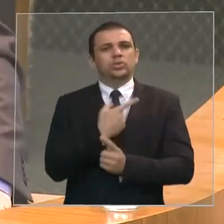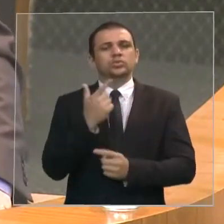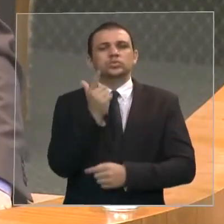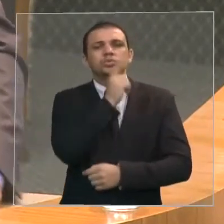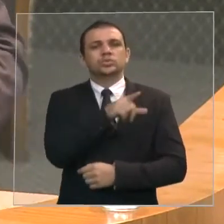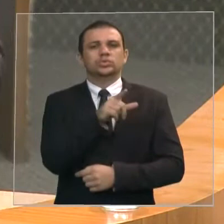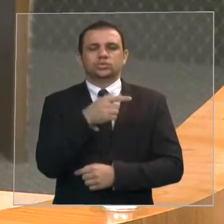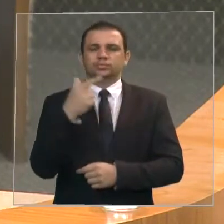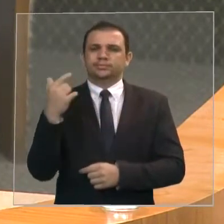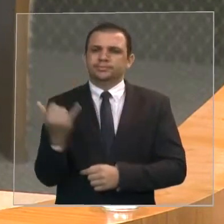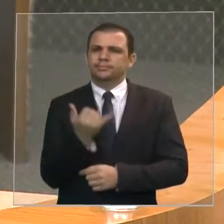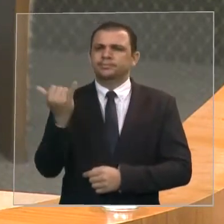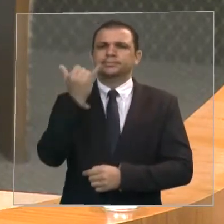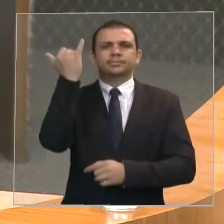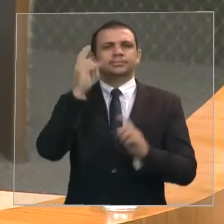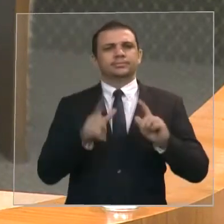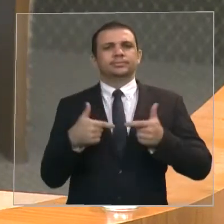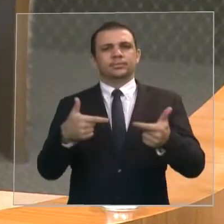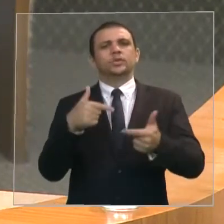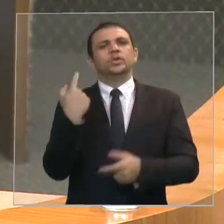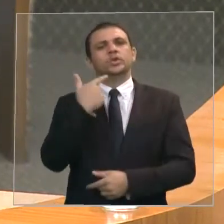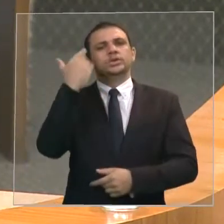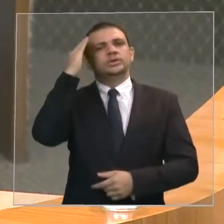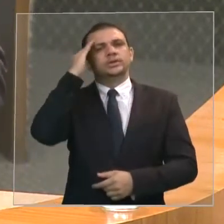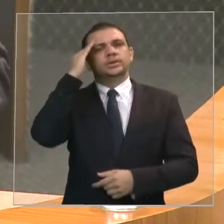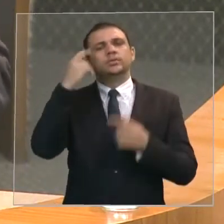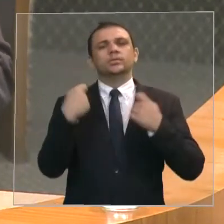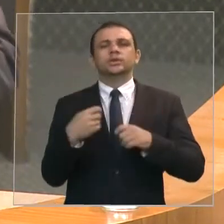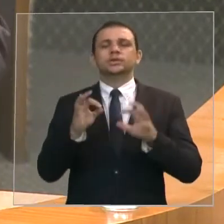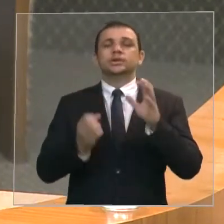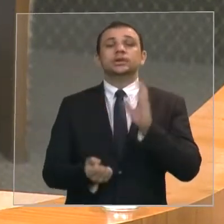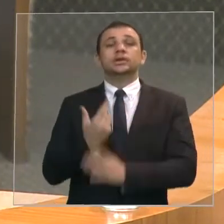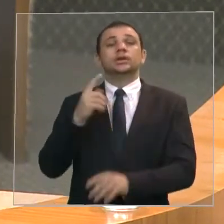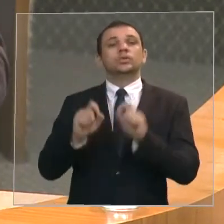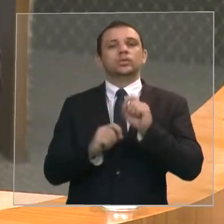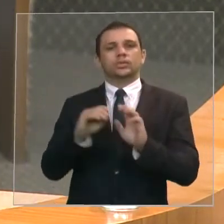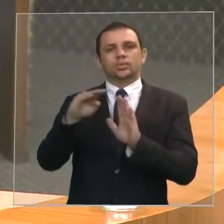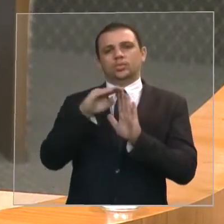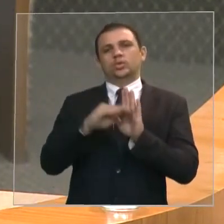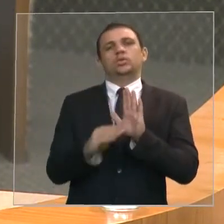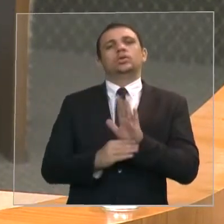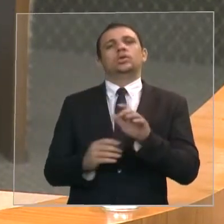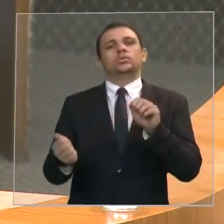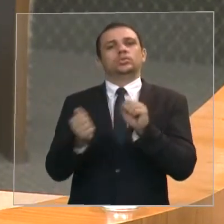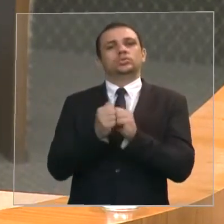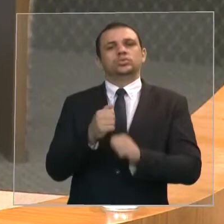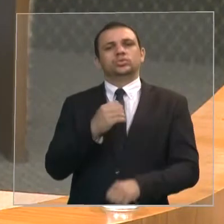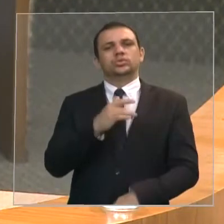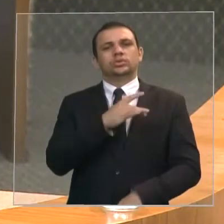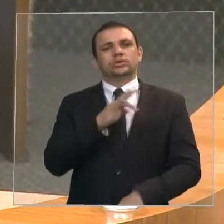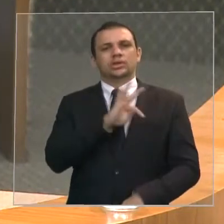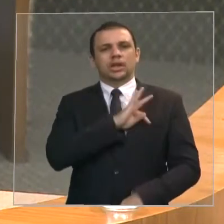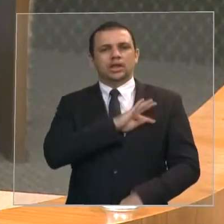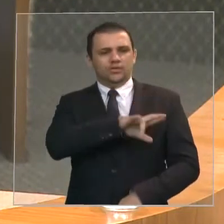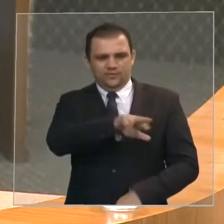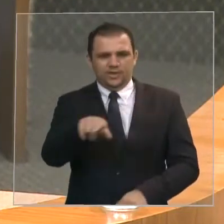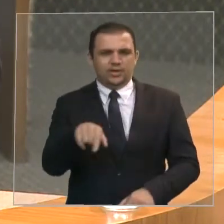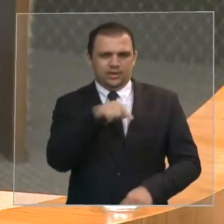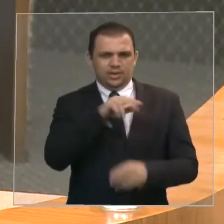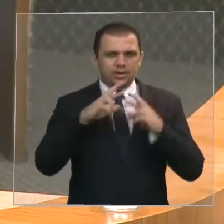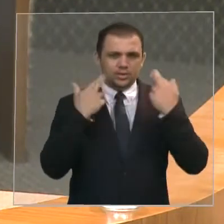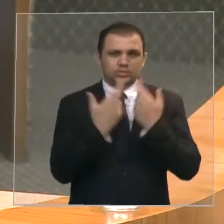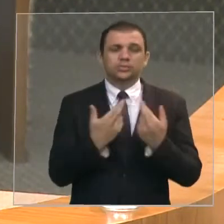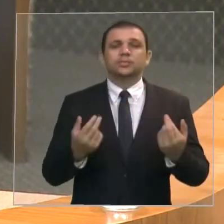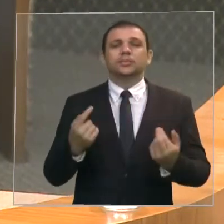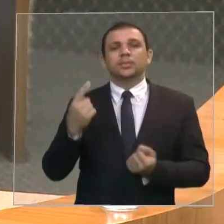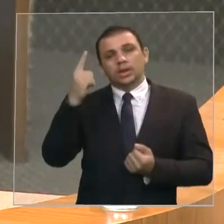iniciativa e entendemos a necessidade de criar um programa, junto com todos os técnicos, as pessoas que estavam envolvidas, um programa que possa